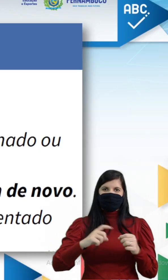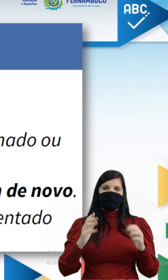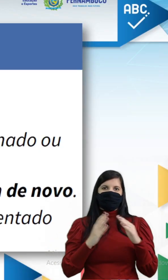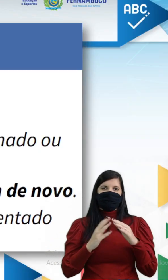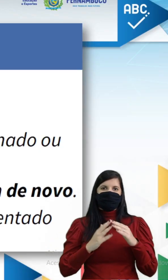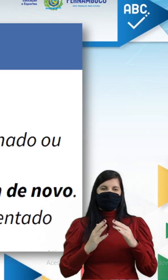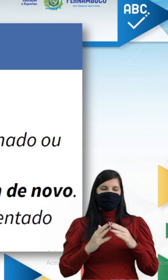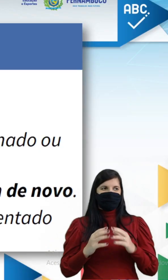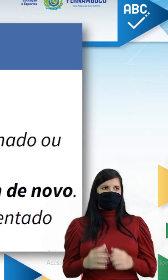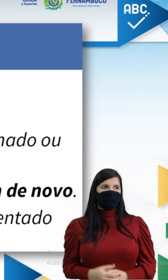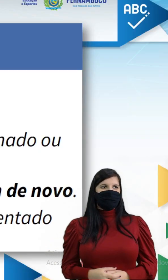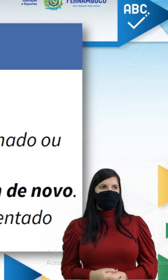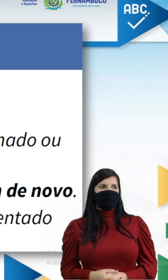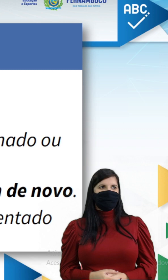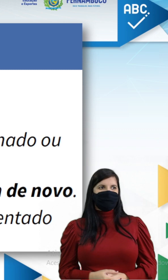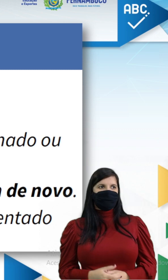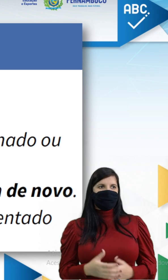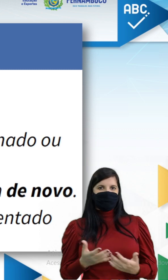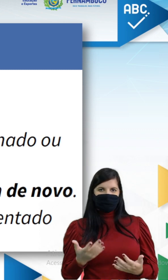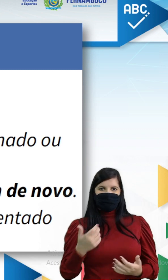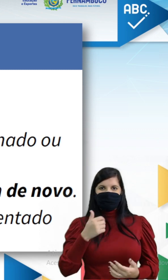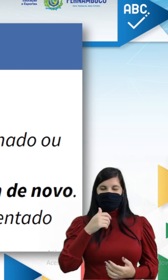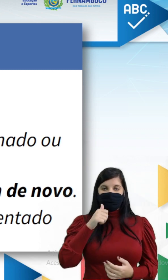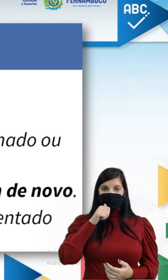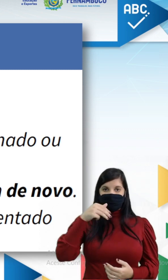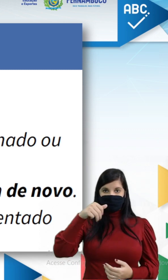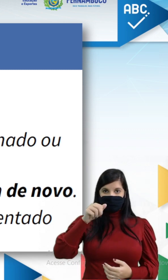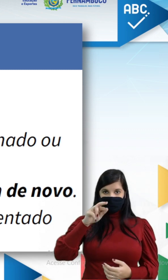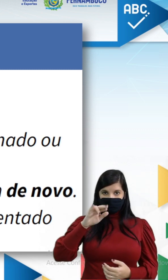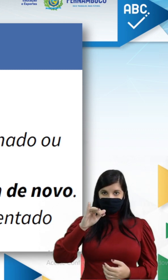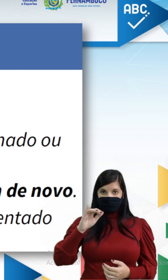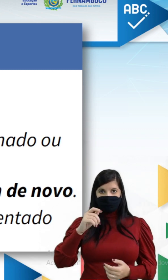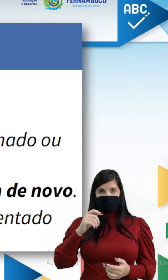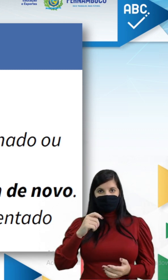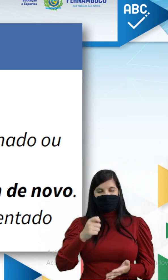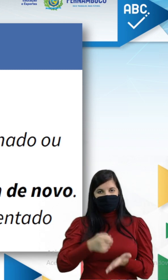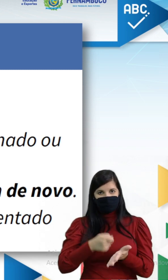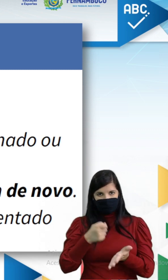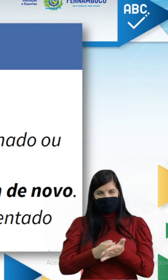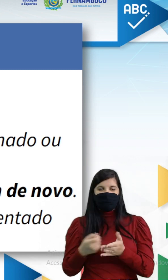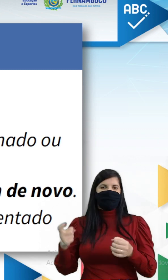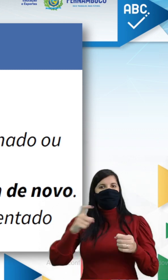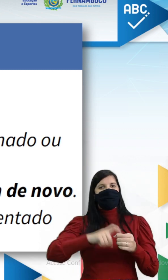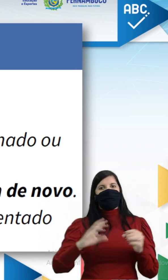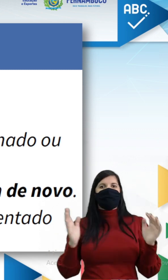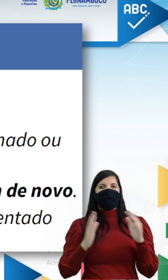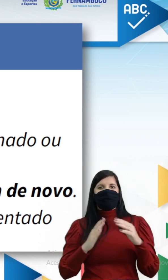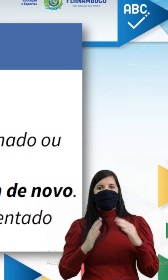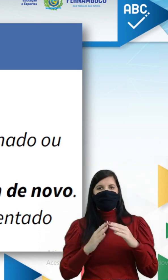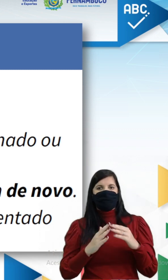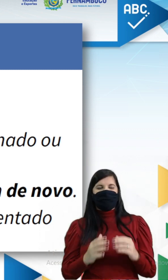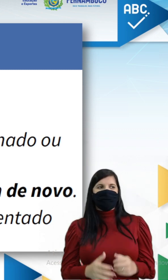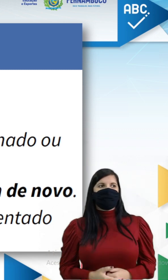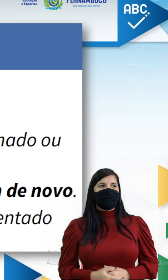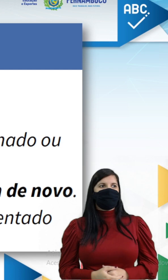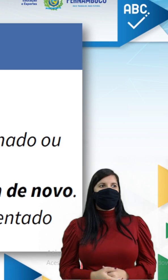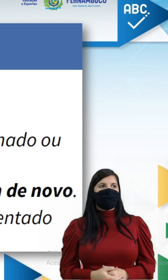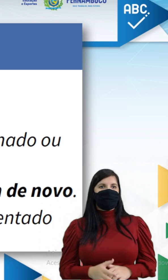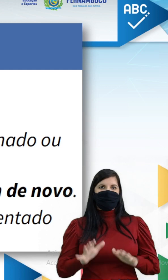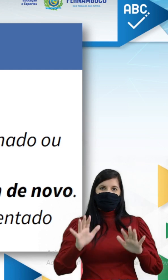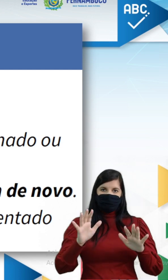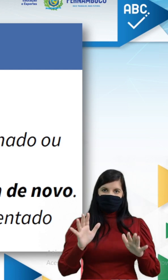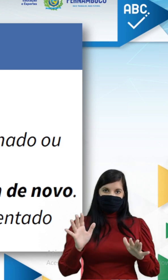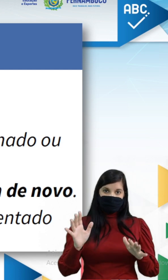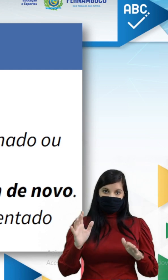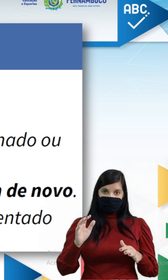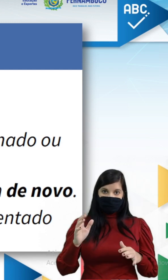retornou. Pressuposto é, Maria já deveria ter retornado à casa. Maria foi